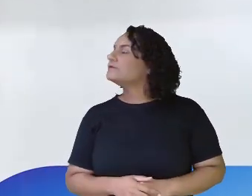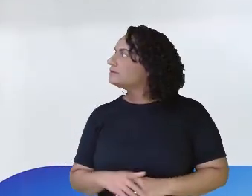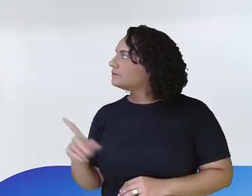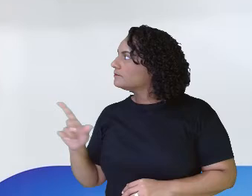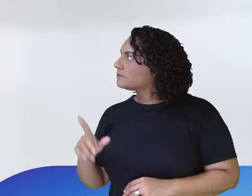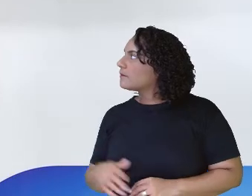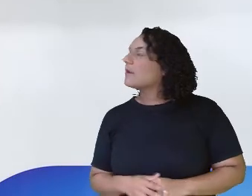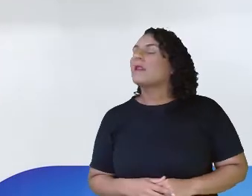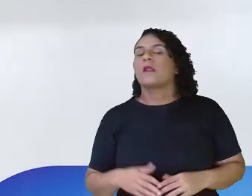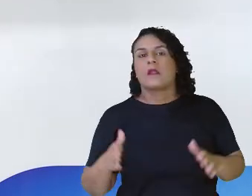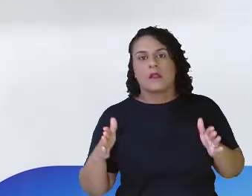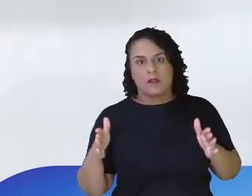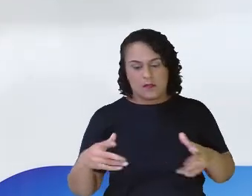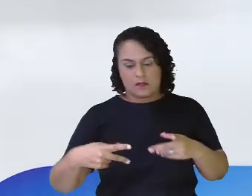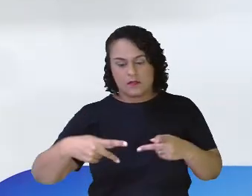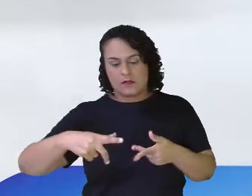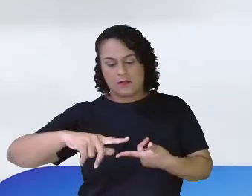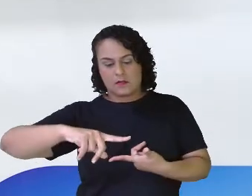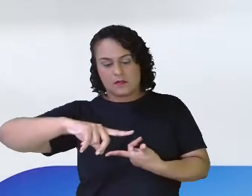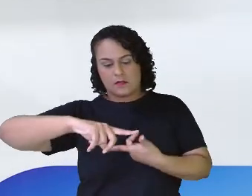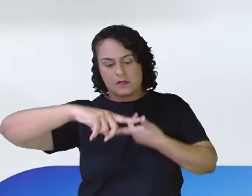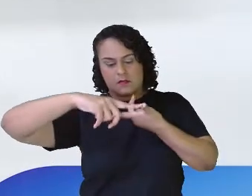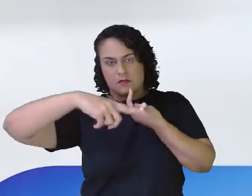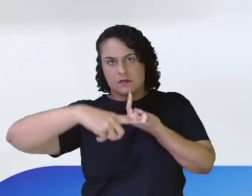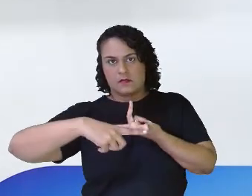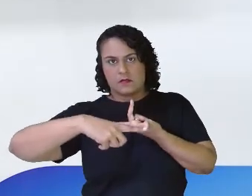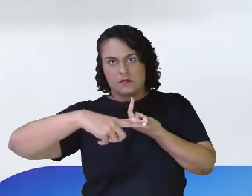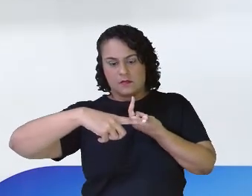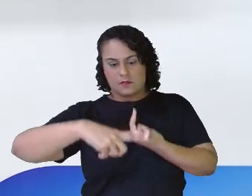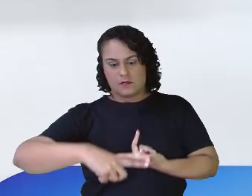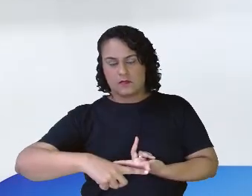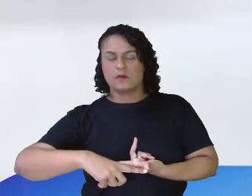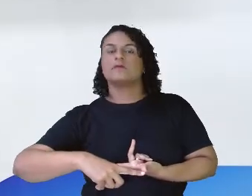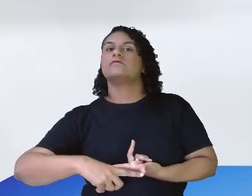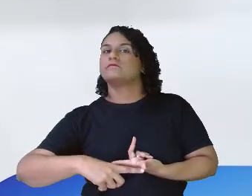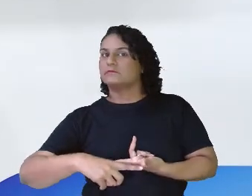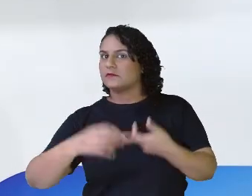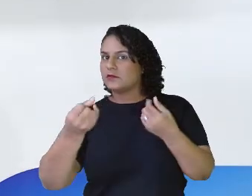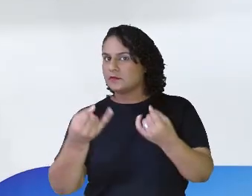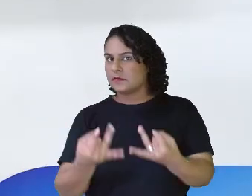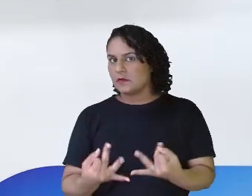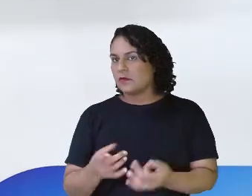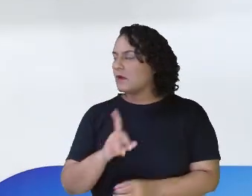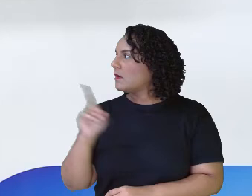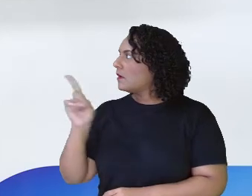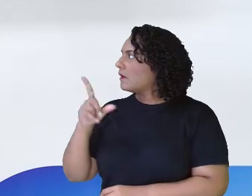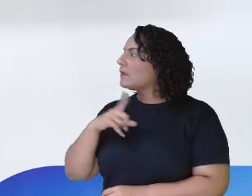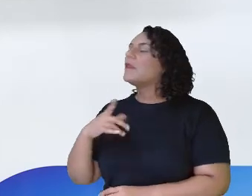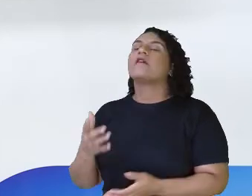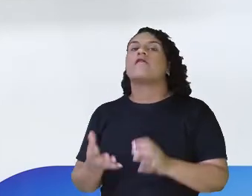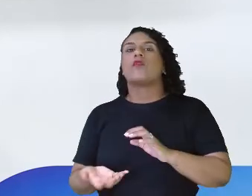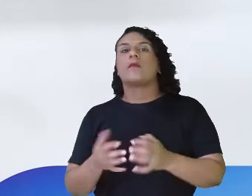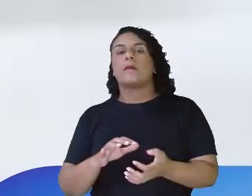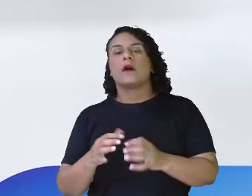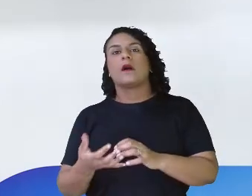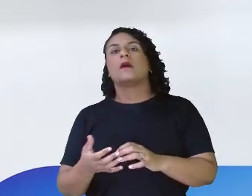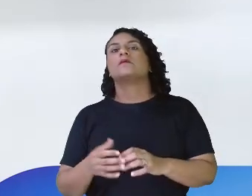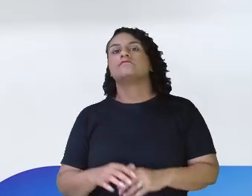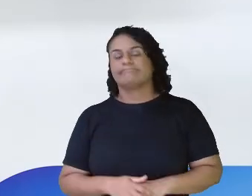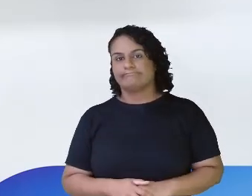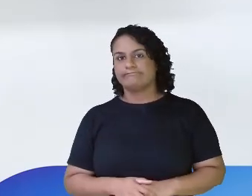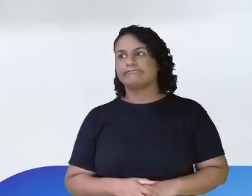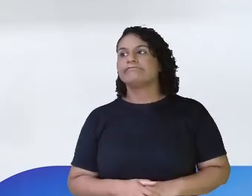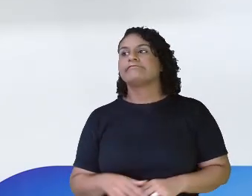formato retangular. Eu disse para vocês que os sólidos tinham formatos de figuras planas.